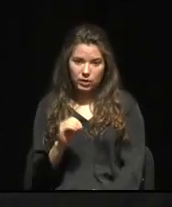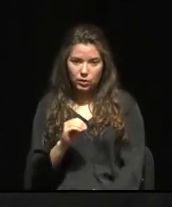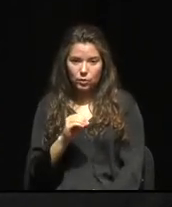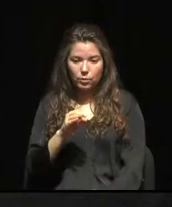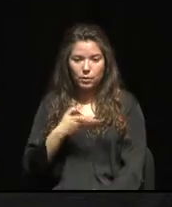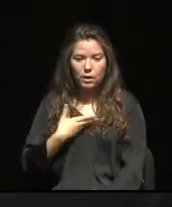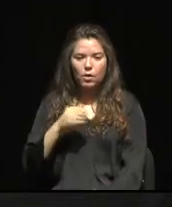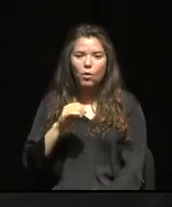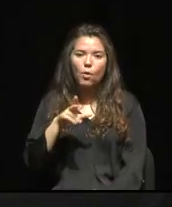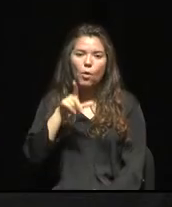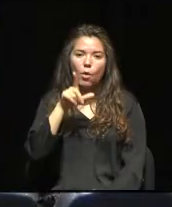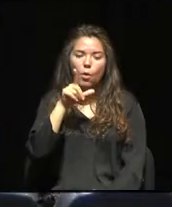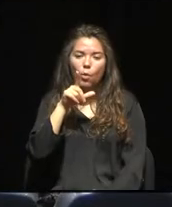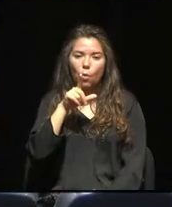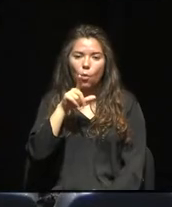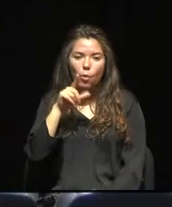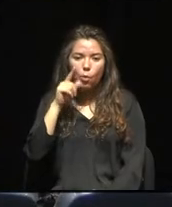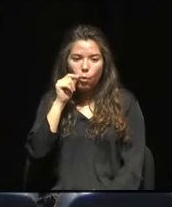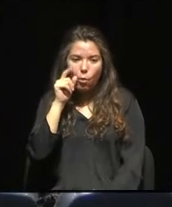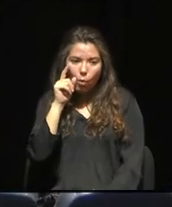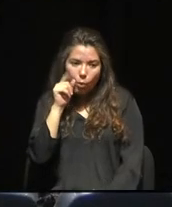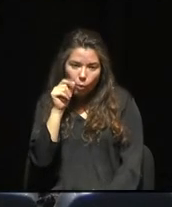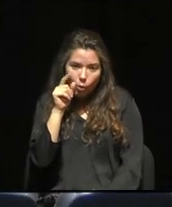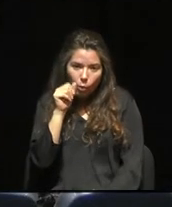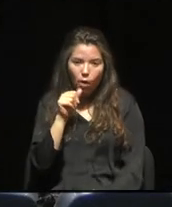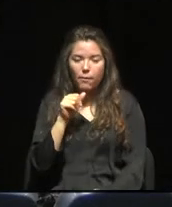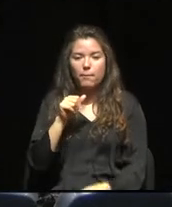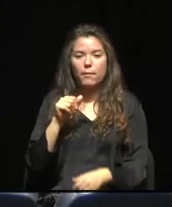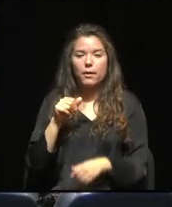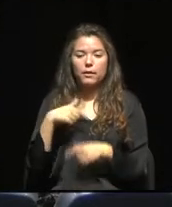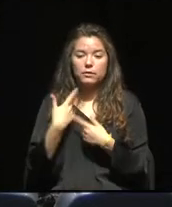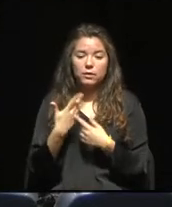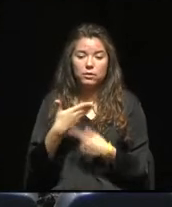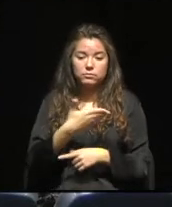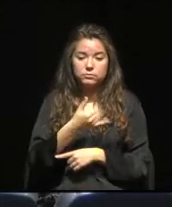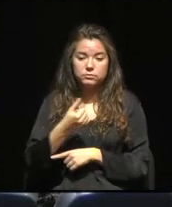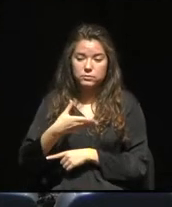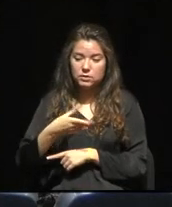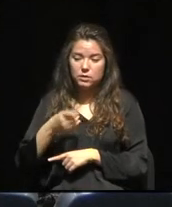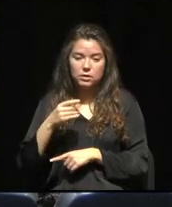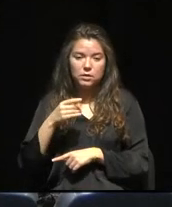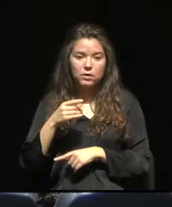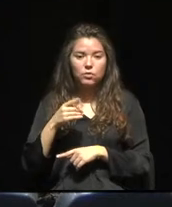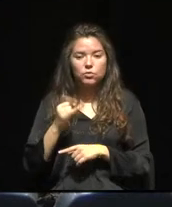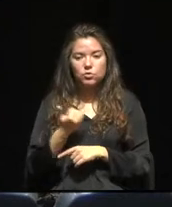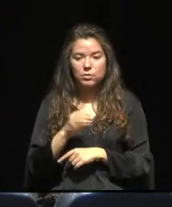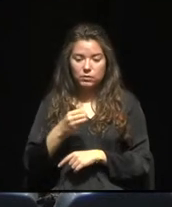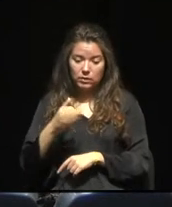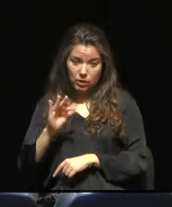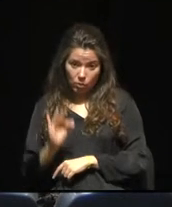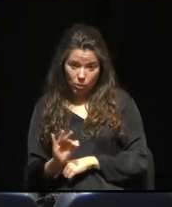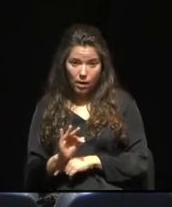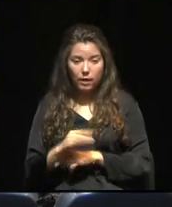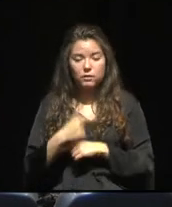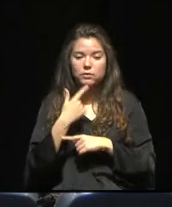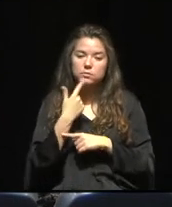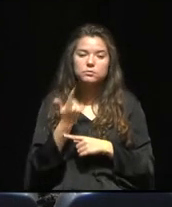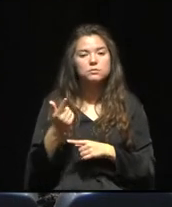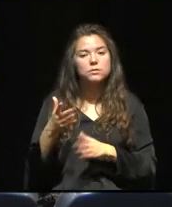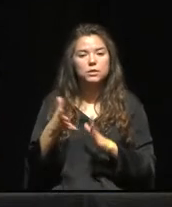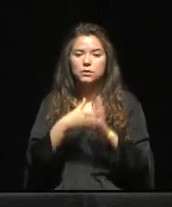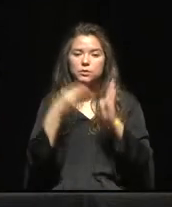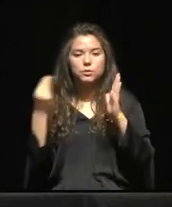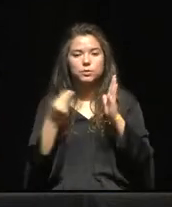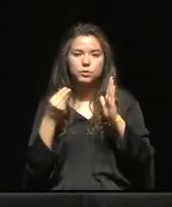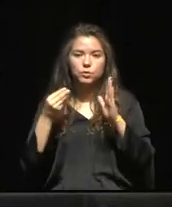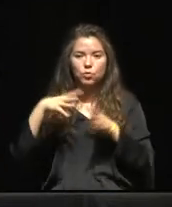português Mário Pardo 21/10 de1960 29 de março de 2024 referência maior do